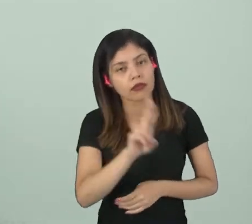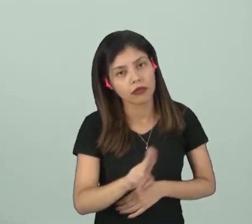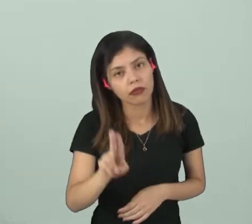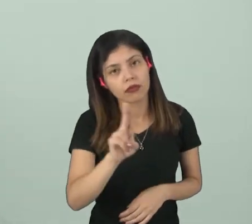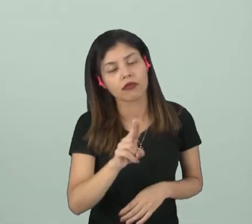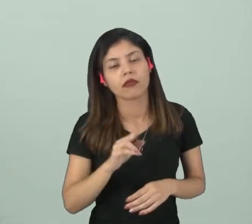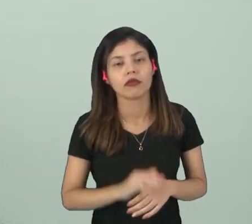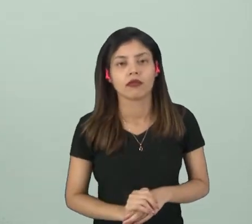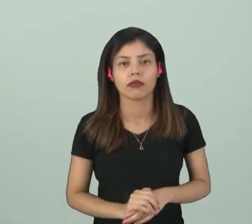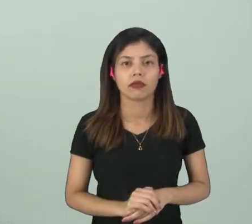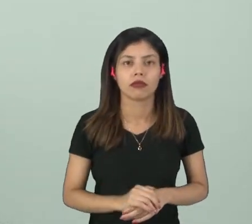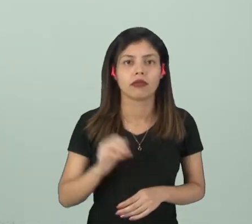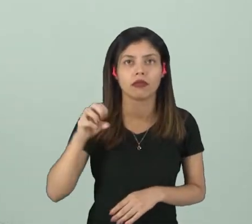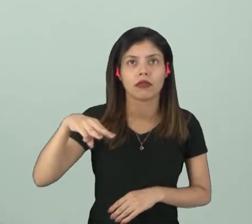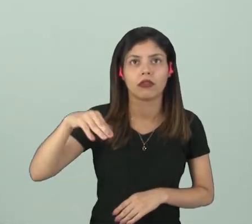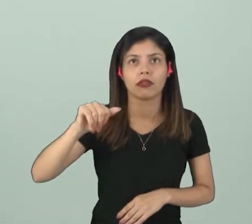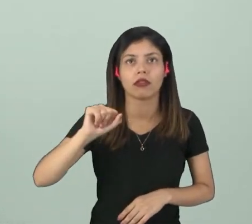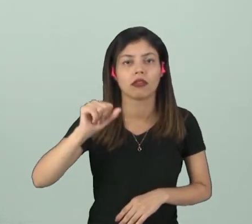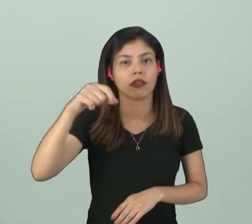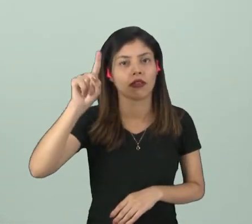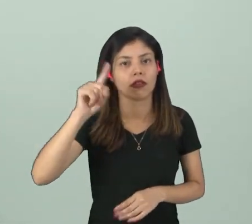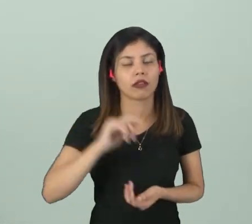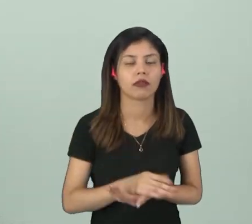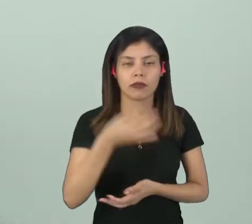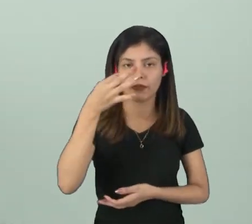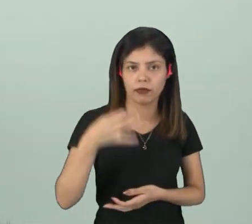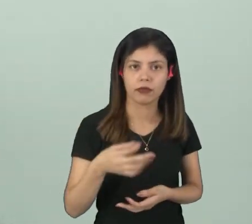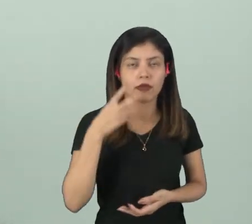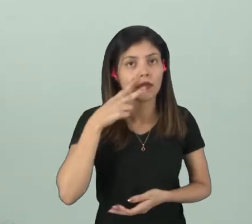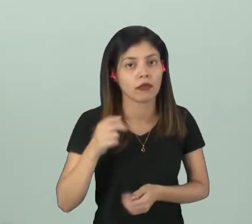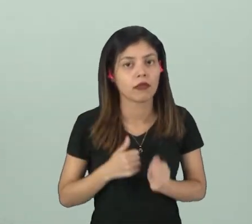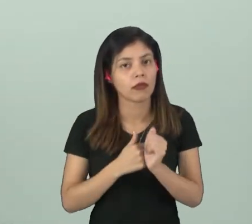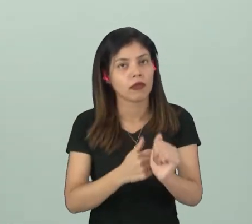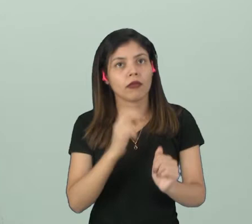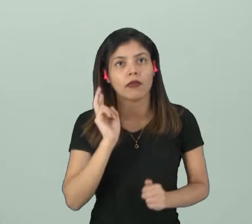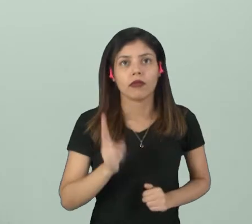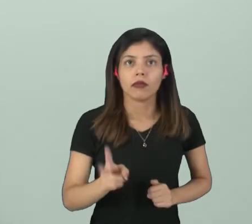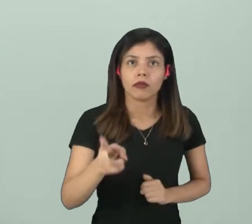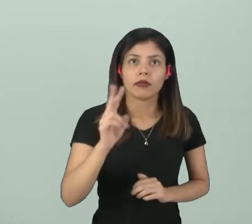utilizar o mas, né, de maneira correta. Agora vamos seguindo.